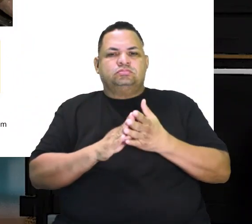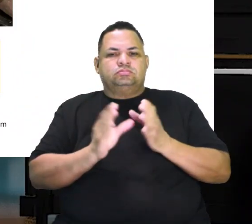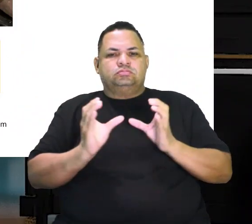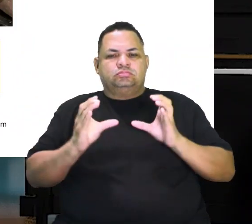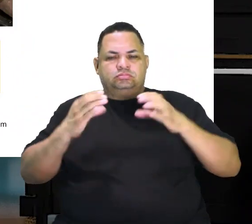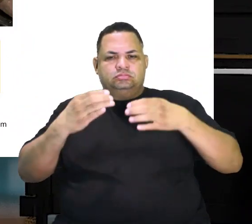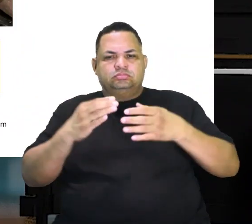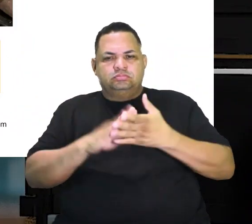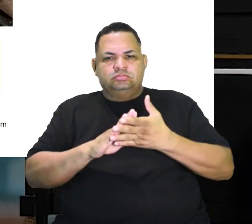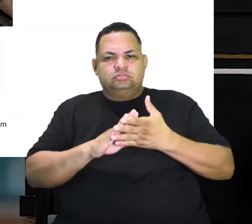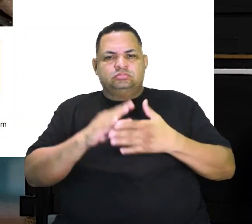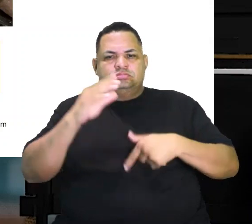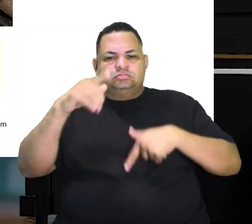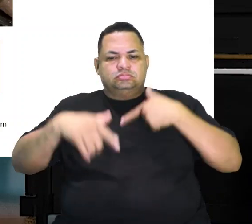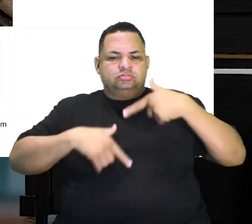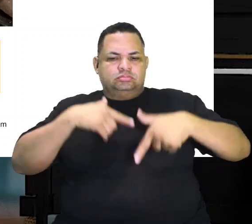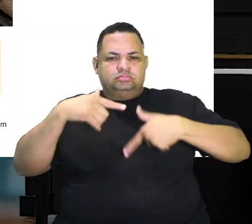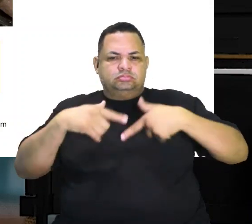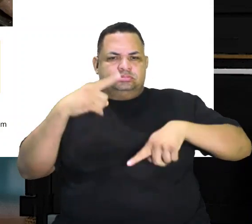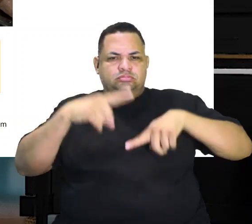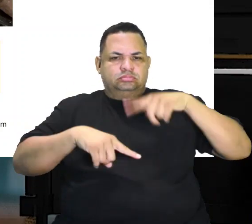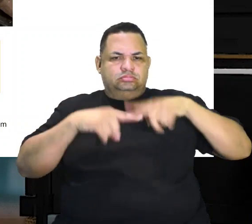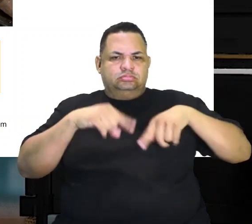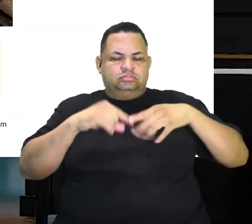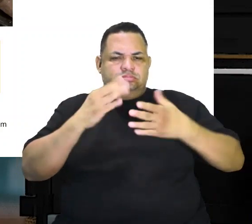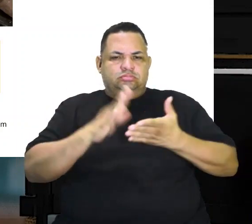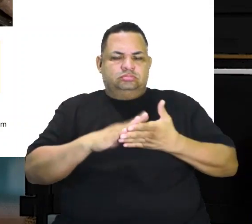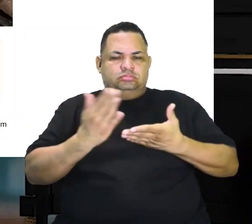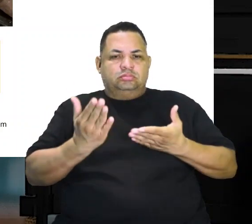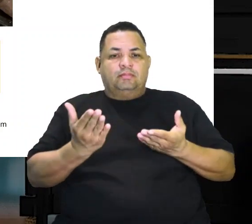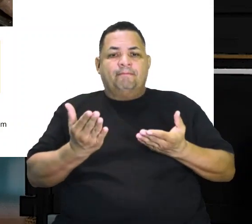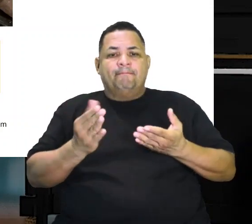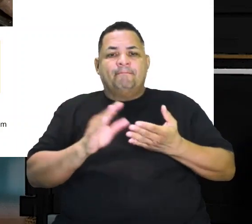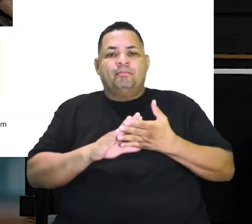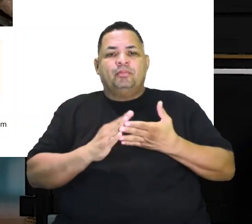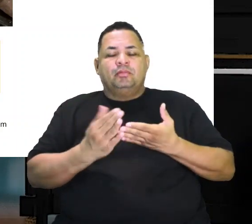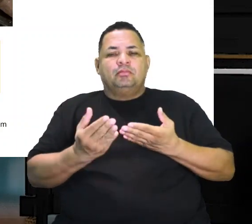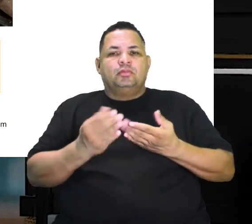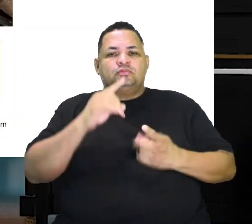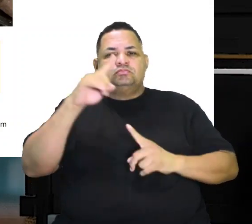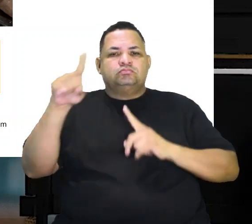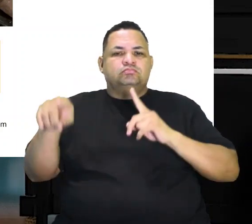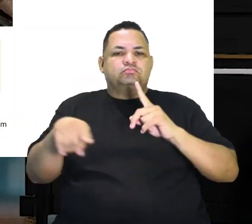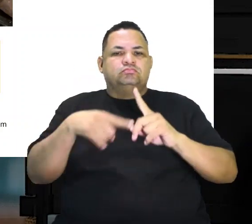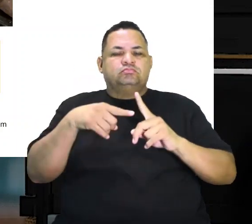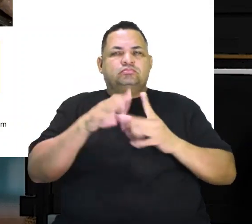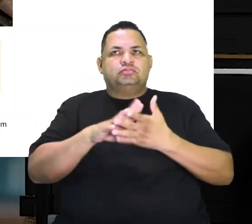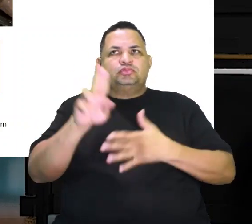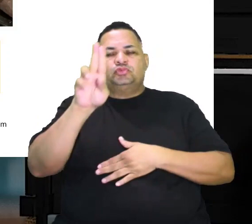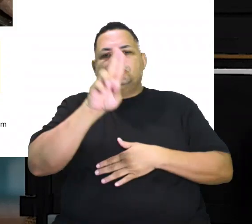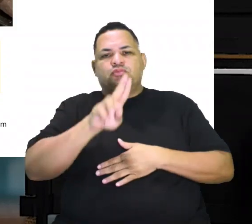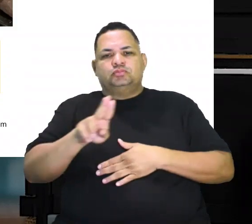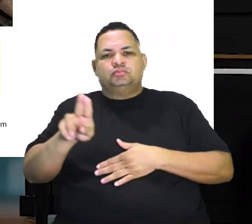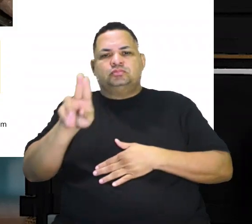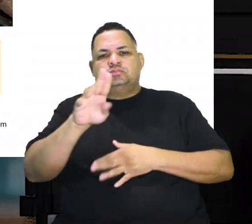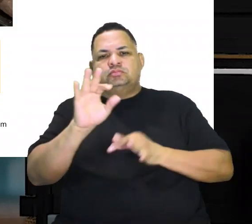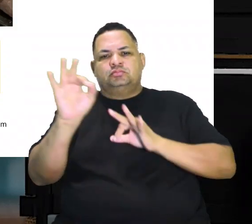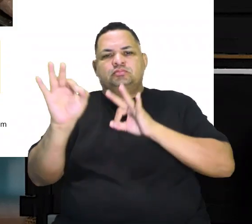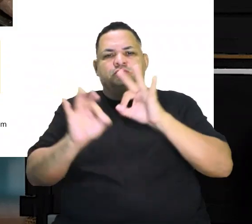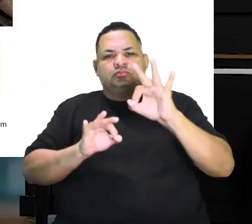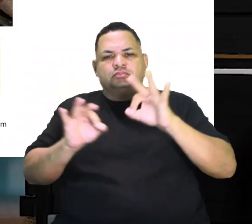eles produzem esses artefatos como utilitário, forma